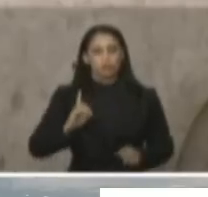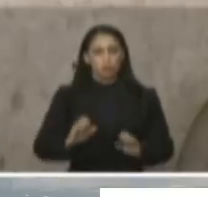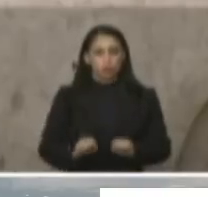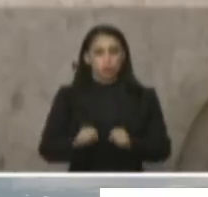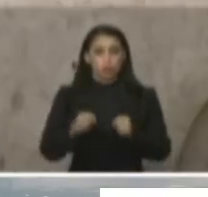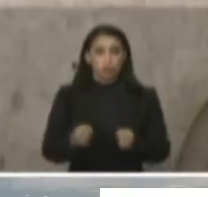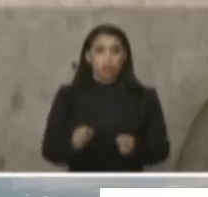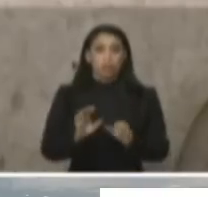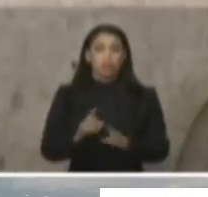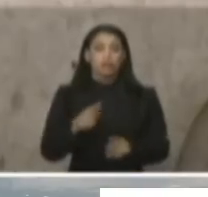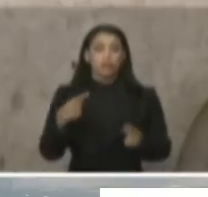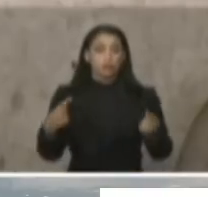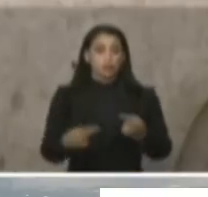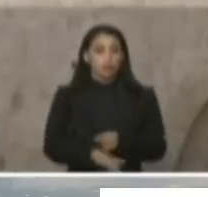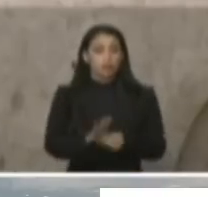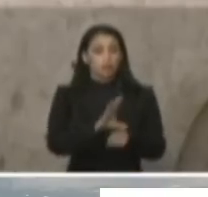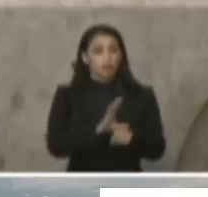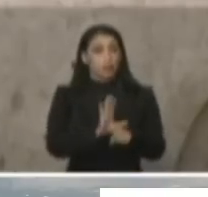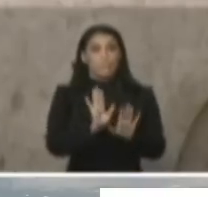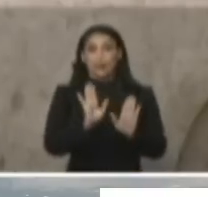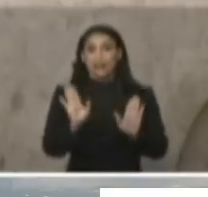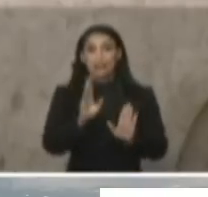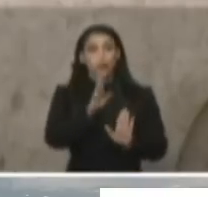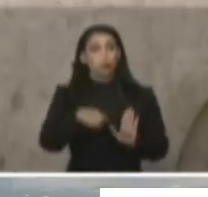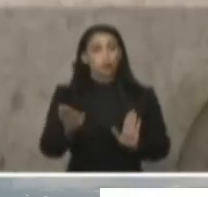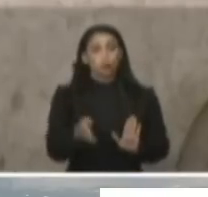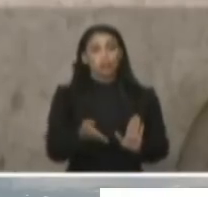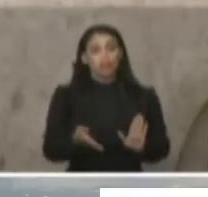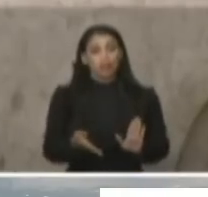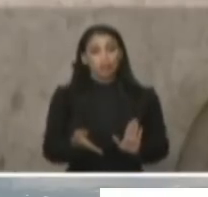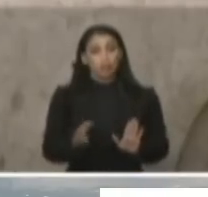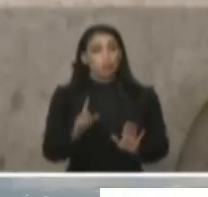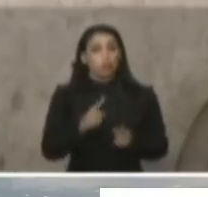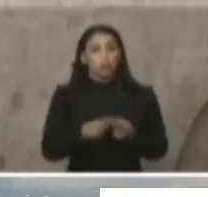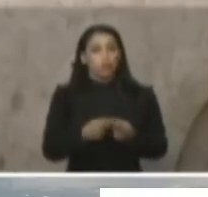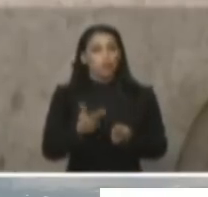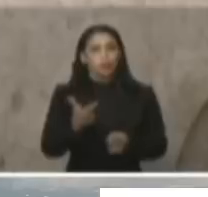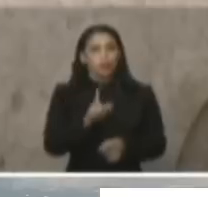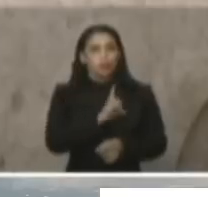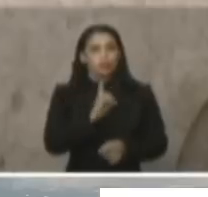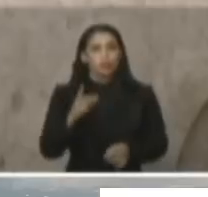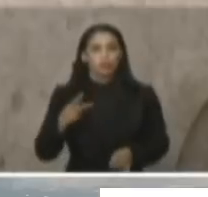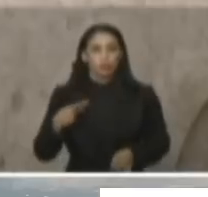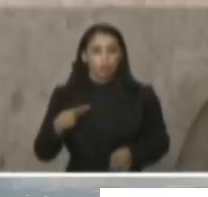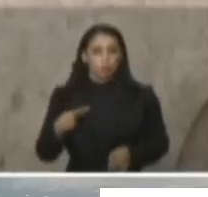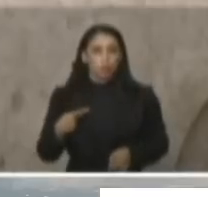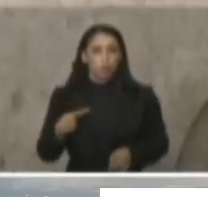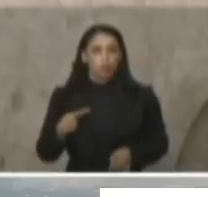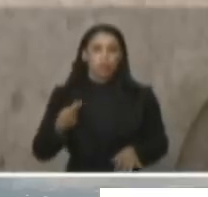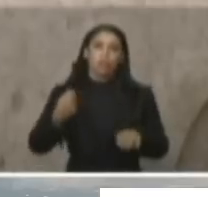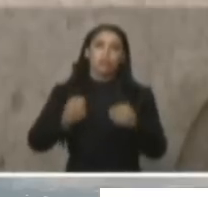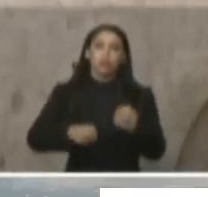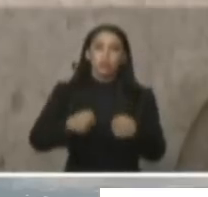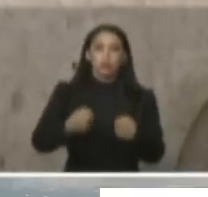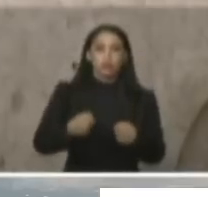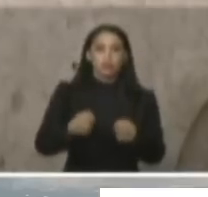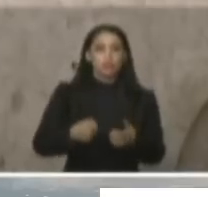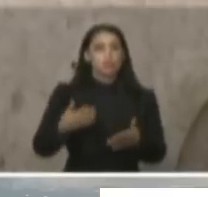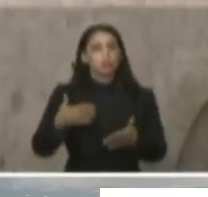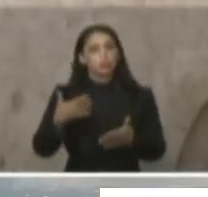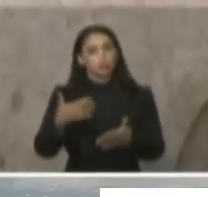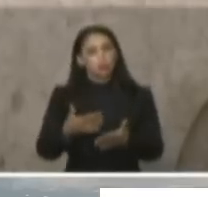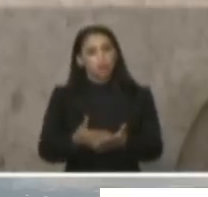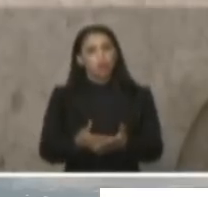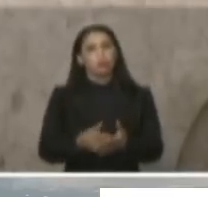delito então a Defensoria Pública do Rio de Janeiro ingressou com essa ação e essa deve ser a principal pauta aqui os ministros não discutiram mérito